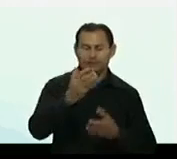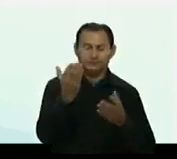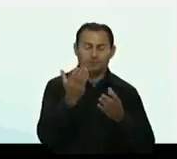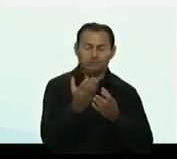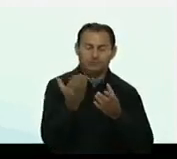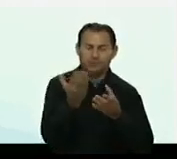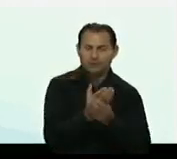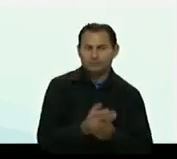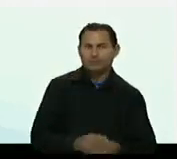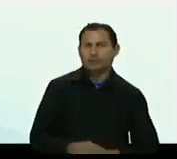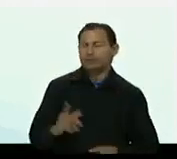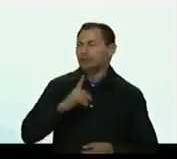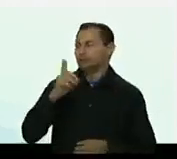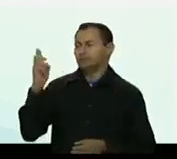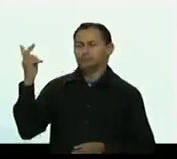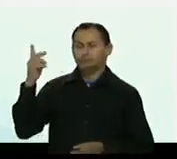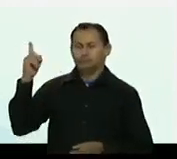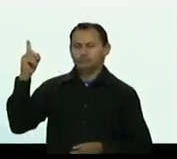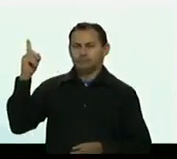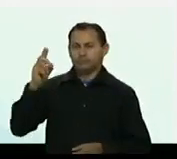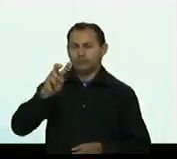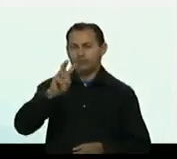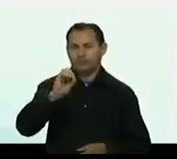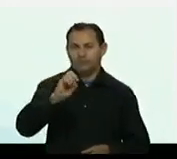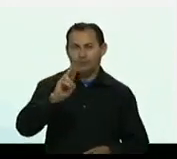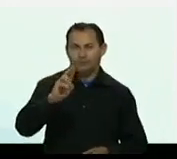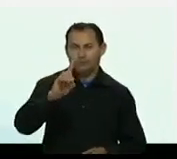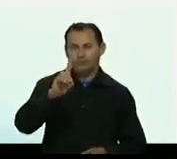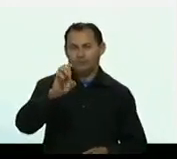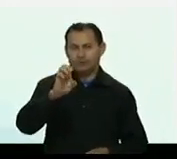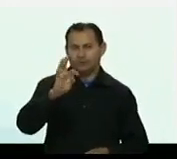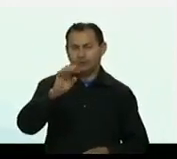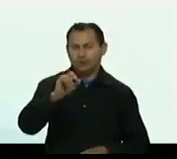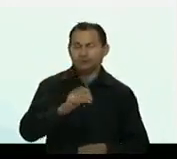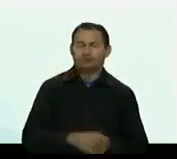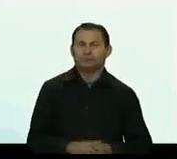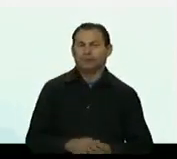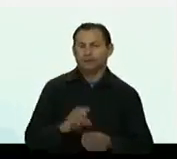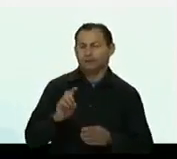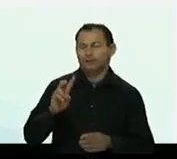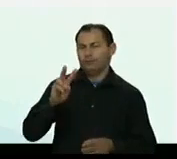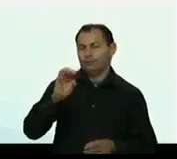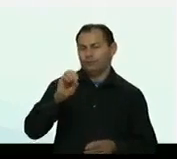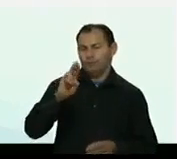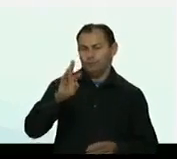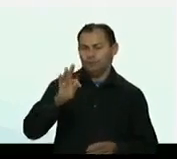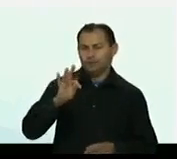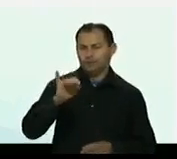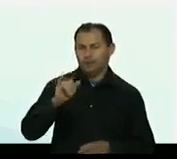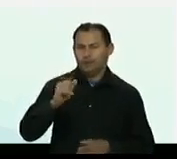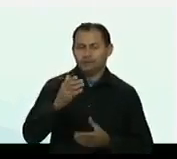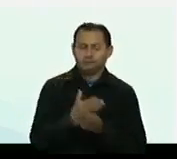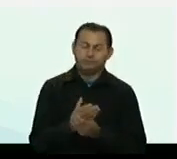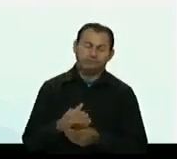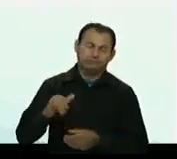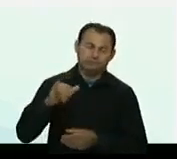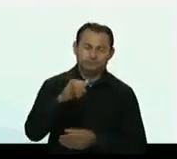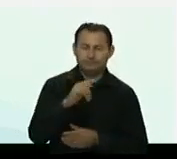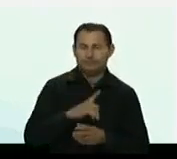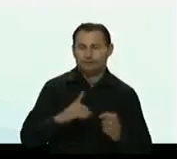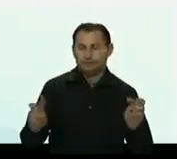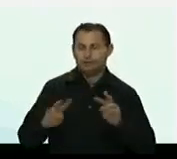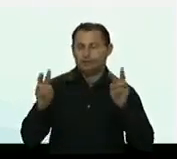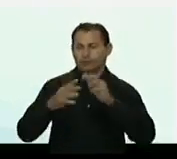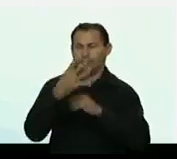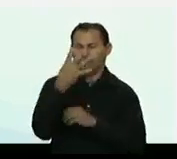voo de táxi. Vamos entender a situação. A voo de táxi, ela tem um